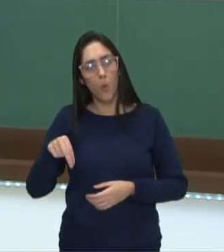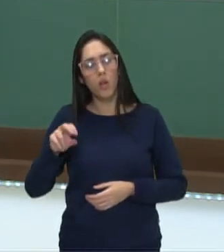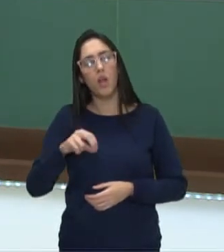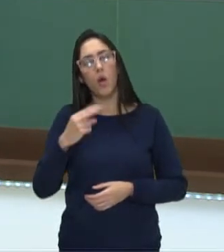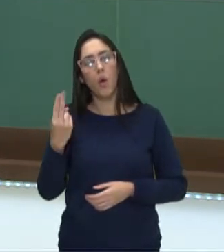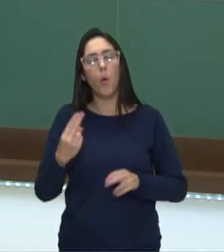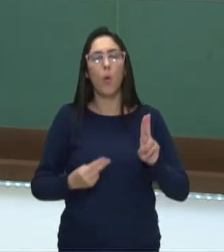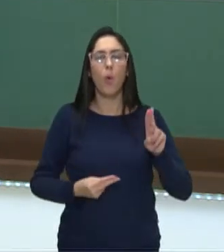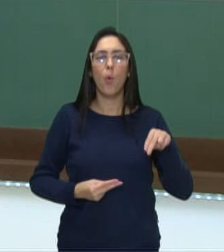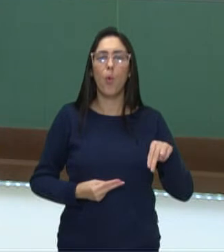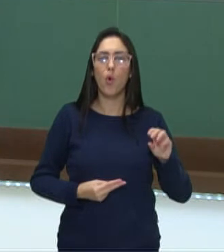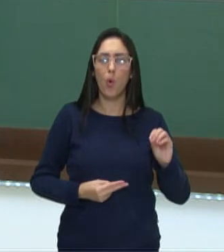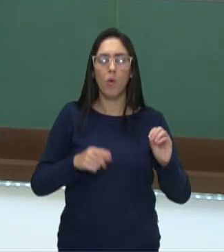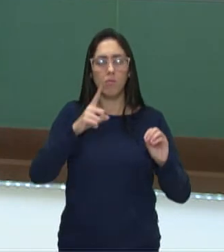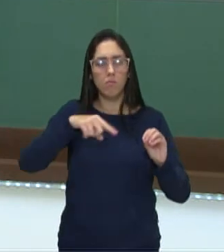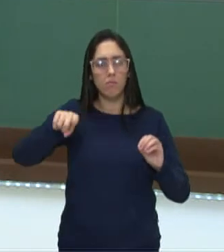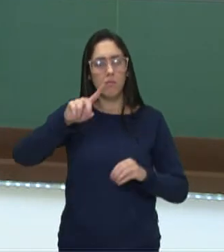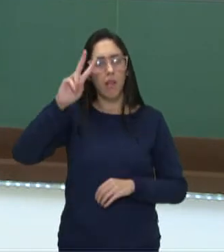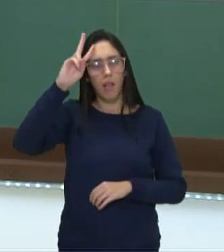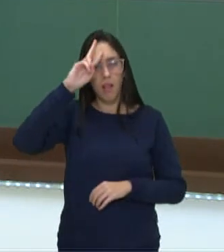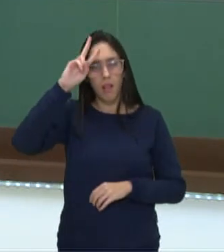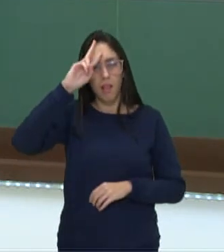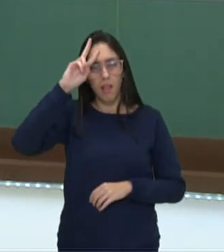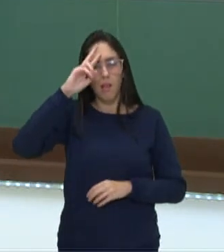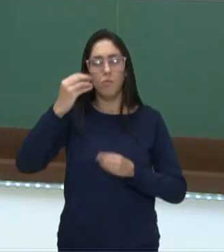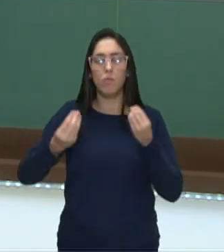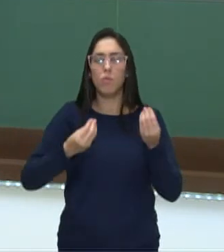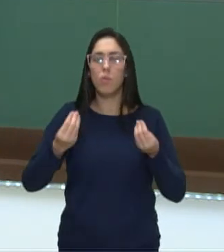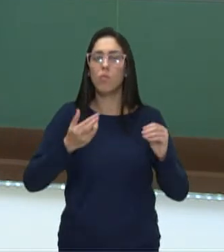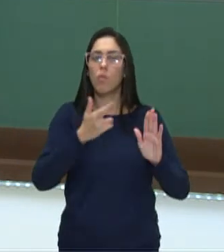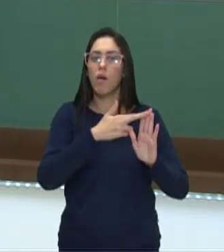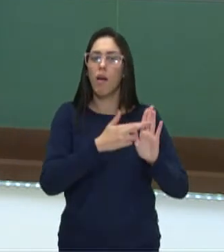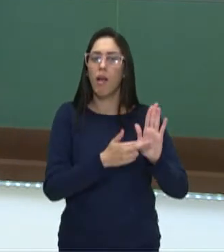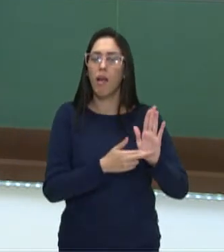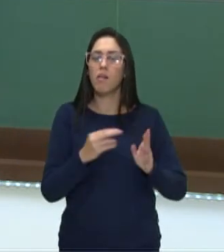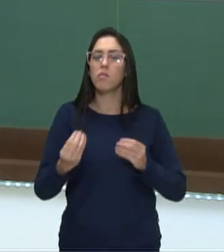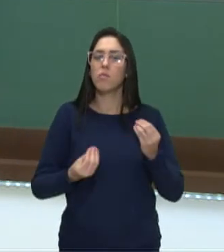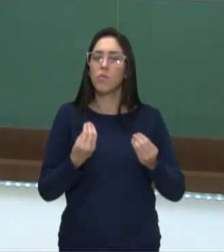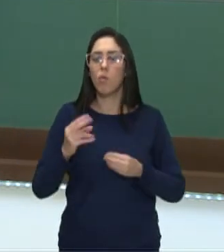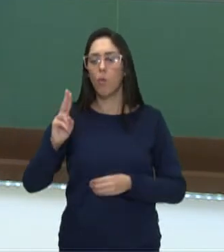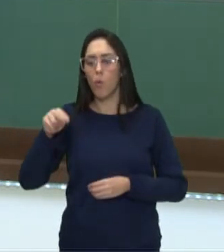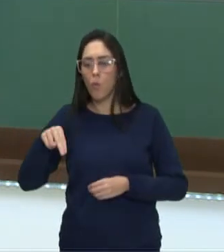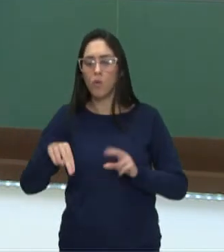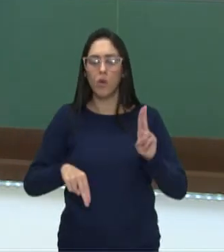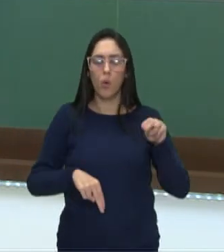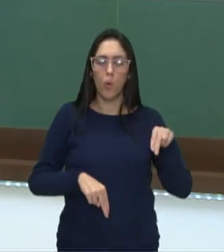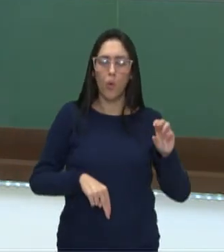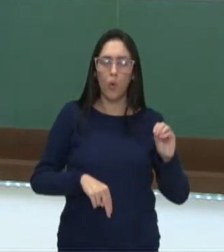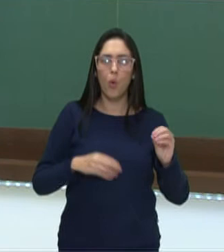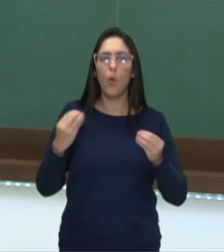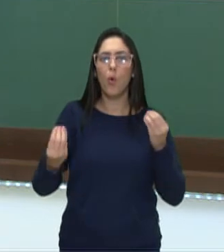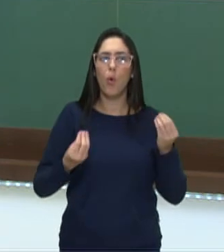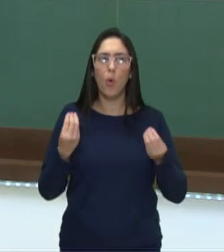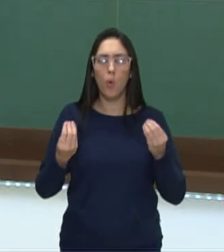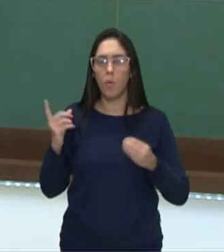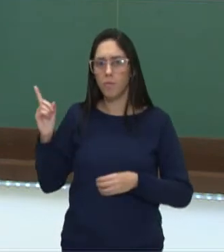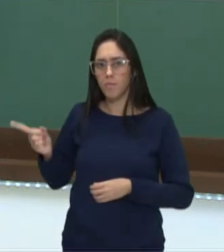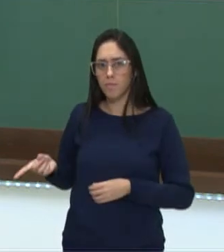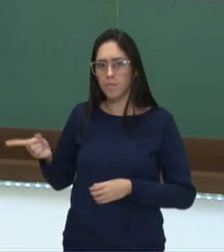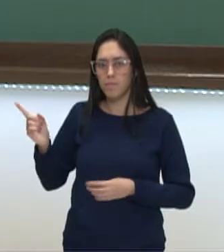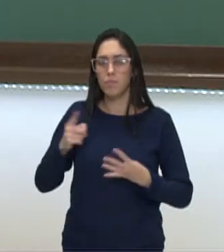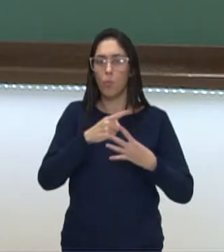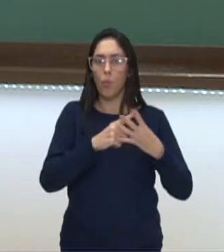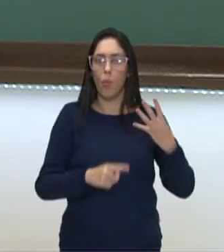uno. Lembrem-se, né, de quando utilizar um e quando utilizar uno. Dou aqui